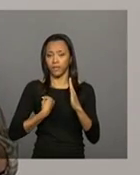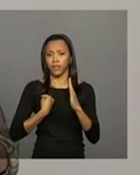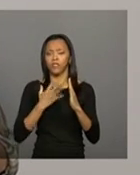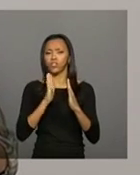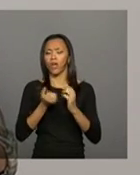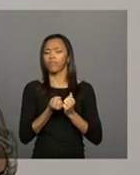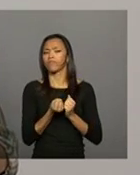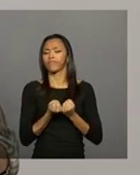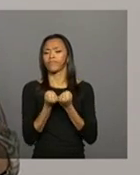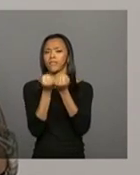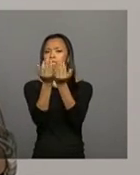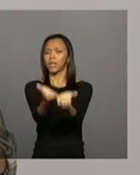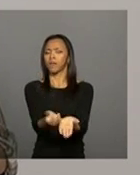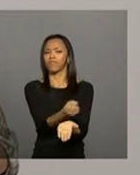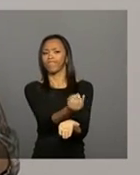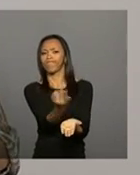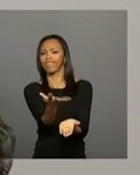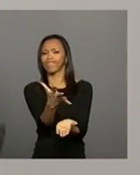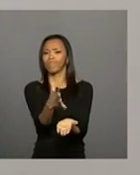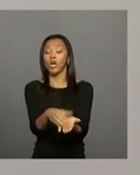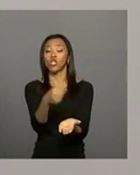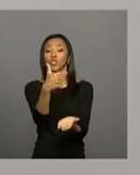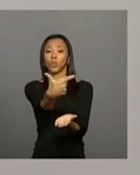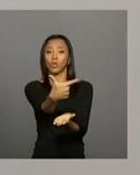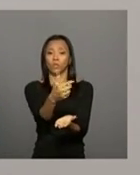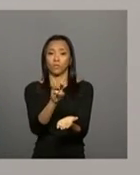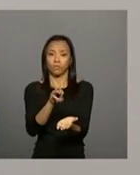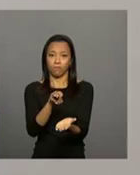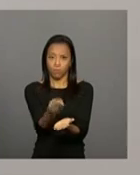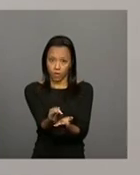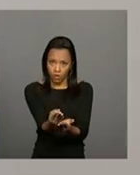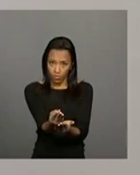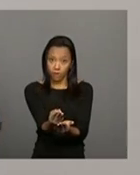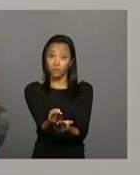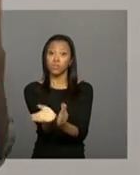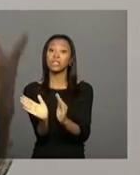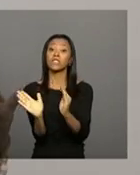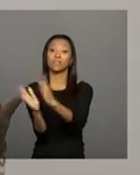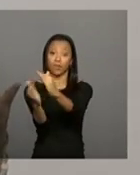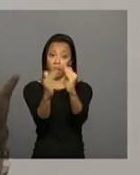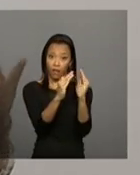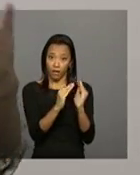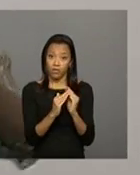já entregamos em torno de quase 2 milhões de moradias, tem